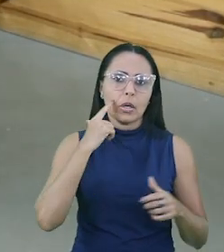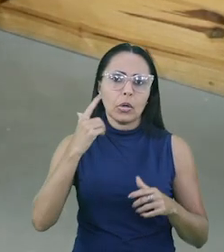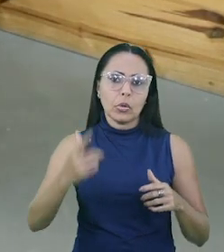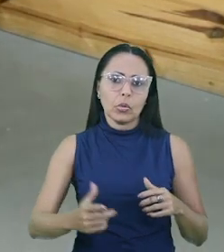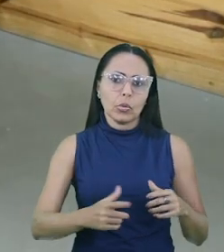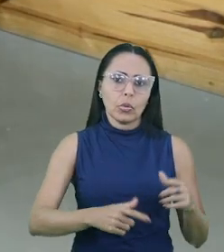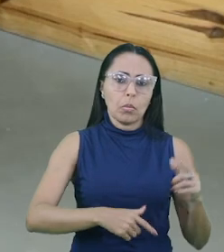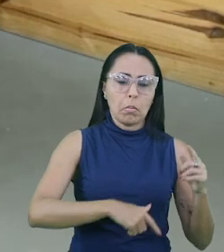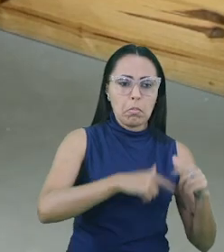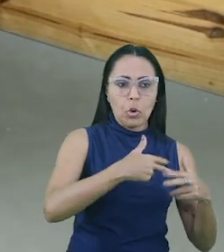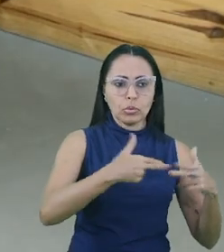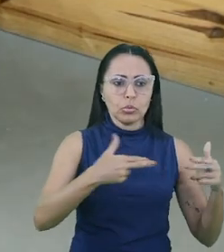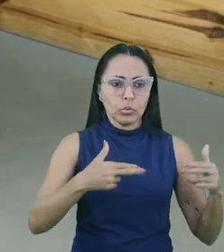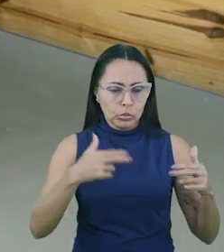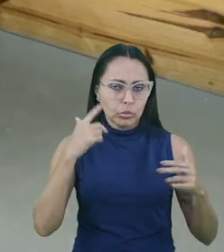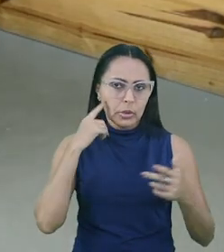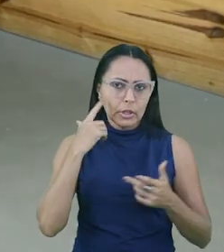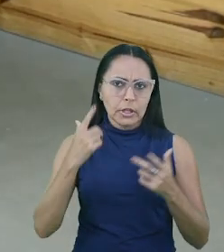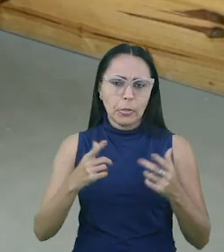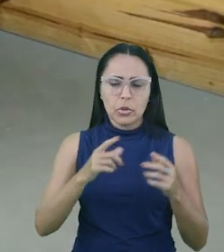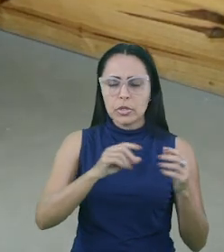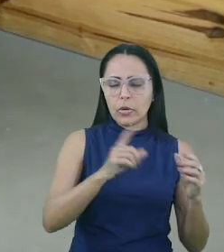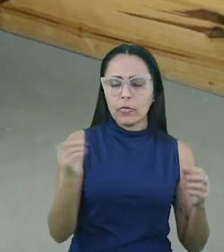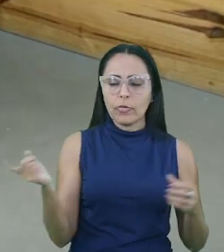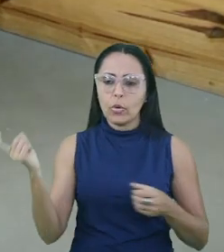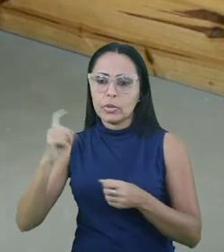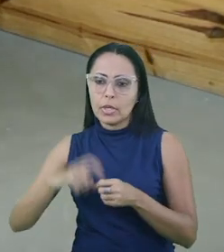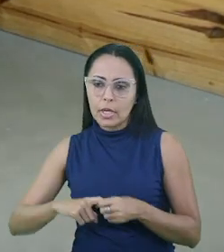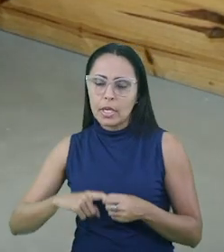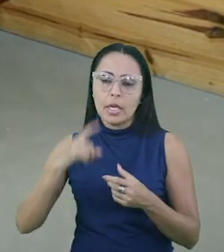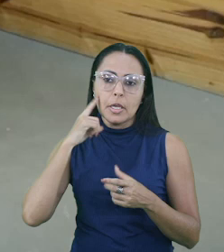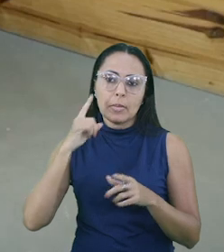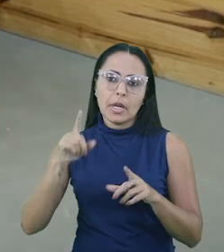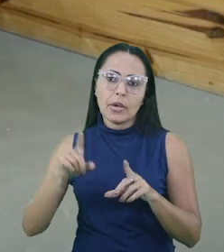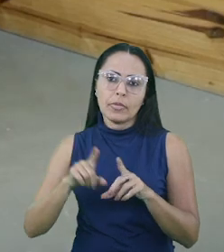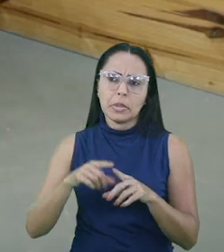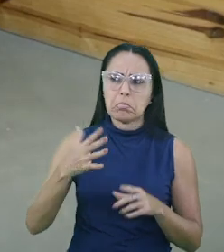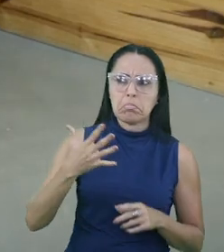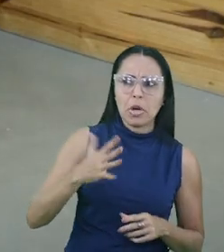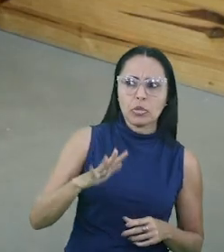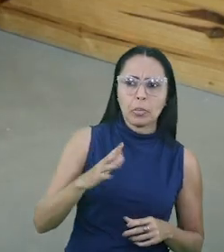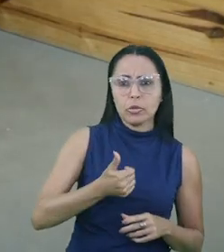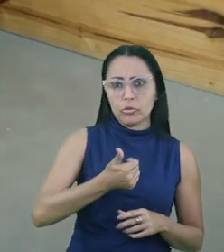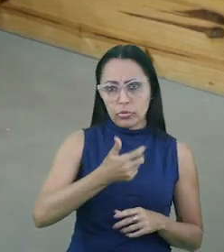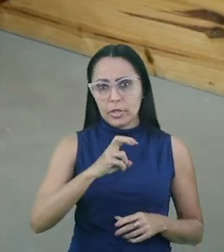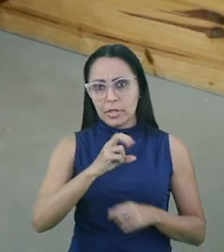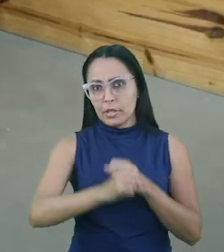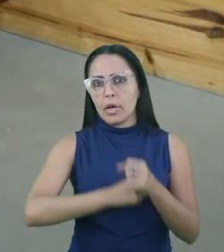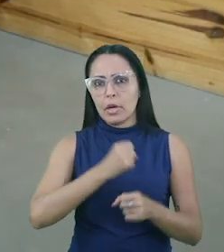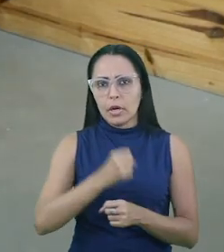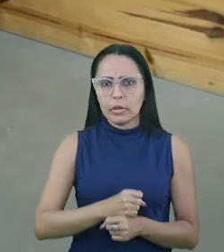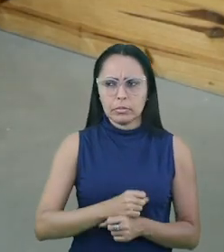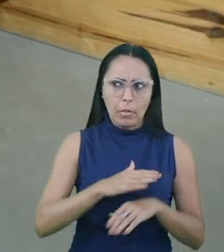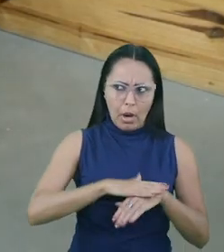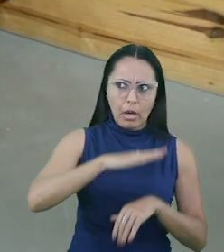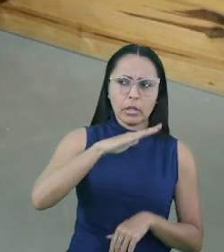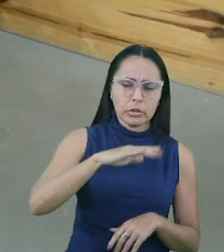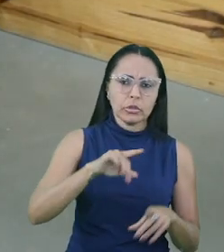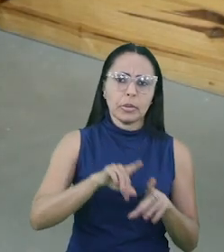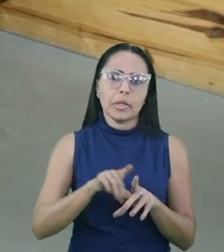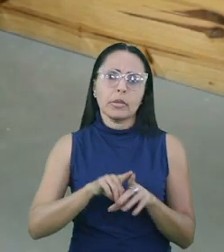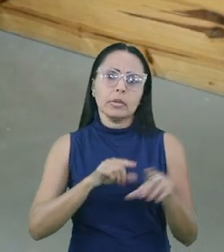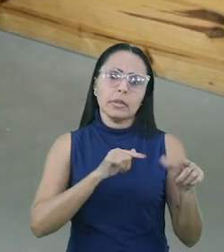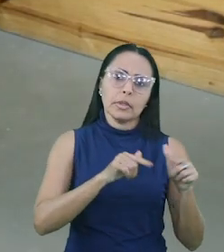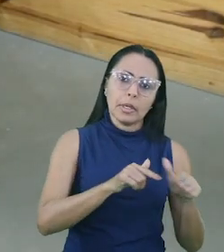de alguns anos eu retornei à serigrafia e fazem mais ou menos 15 anos, um pouco mais, que eu trabalho com serigrafia